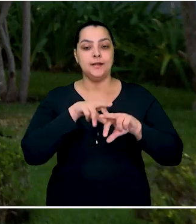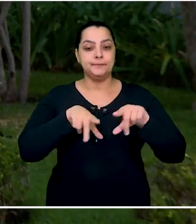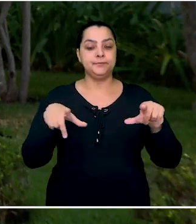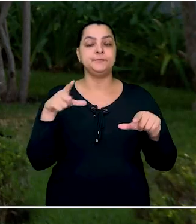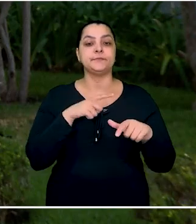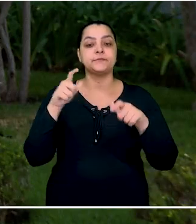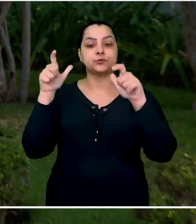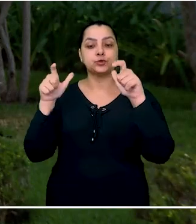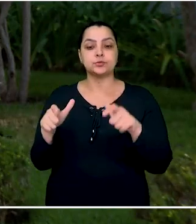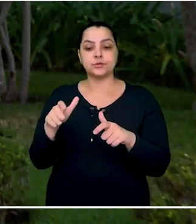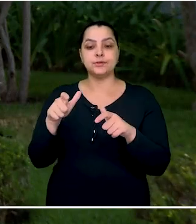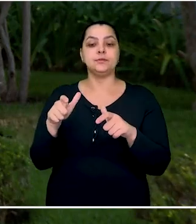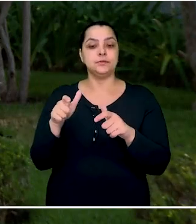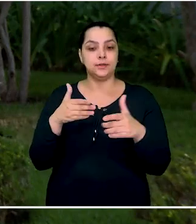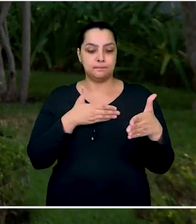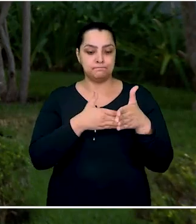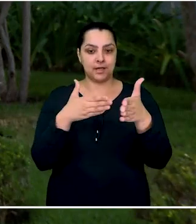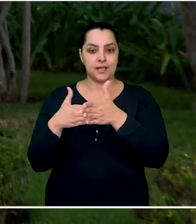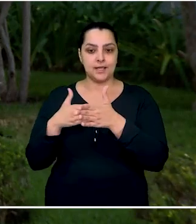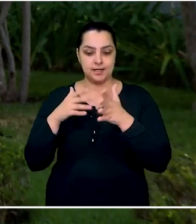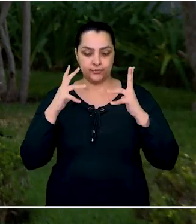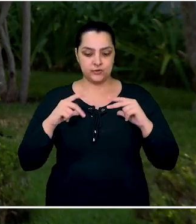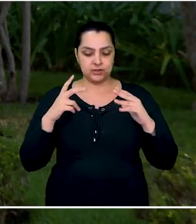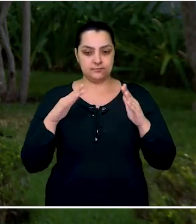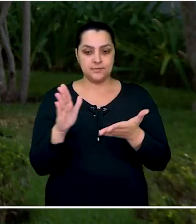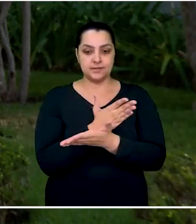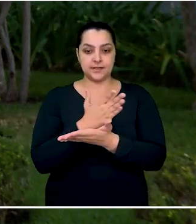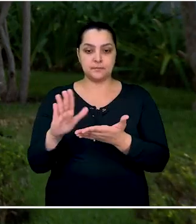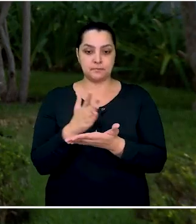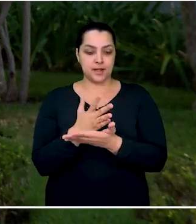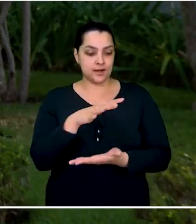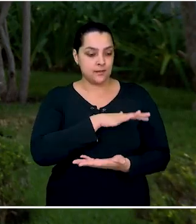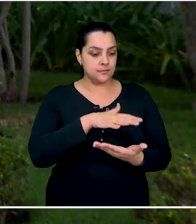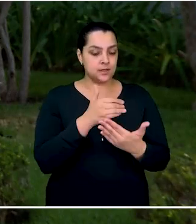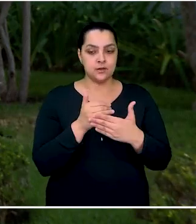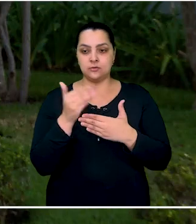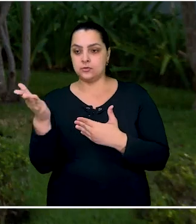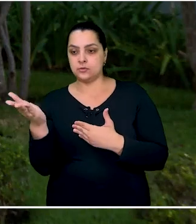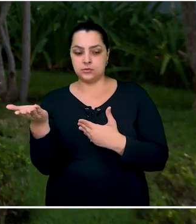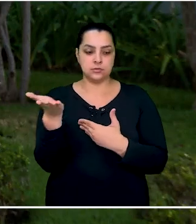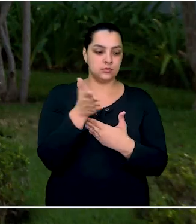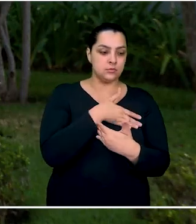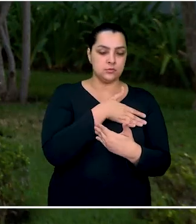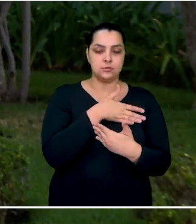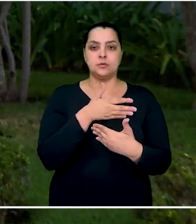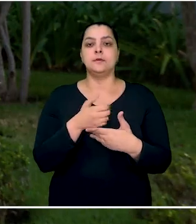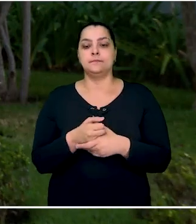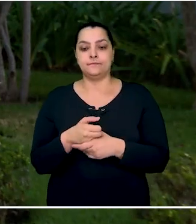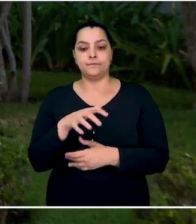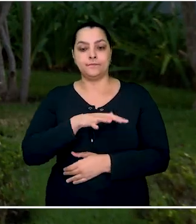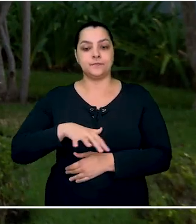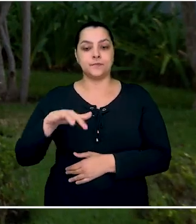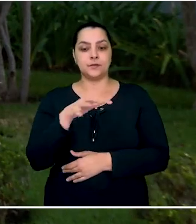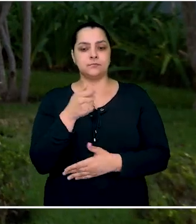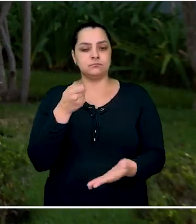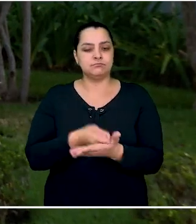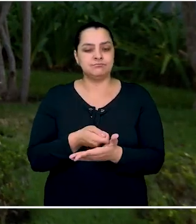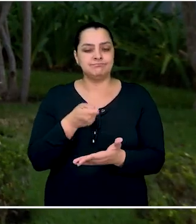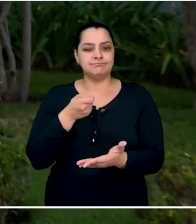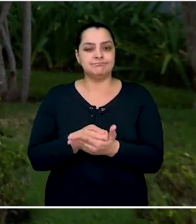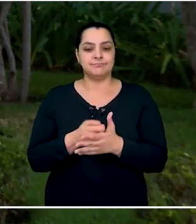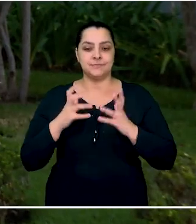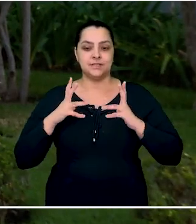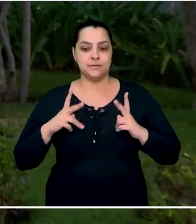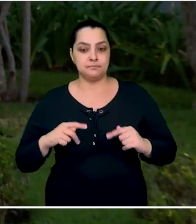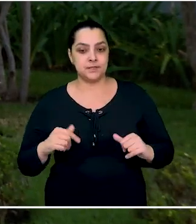alimentos existe um local conhecido como barreira sanitária que separa o ambiente externo do interno. Nessa área é um processo